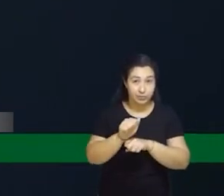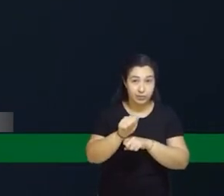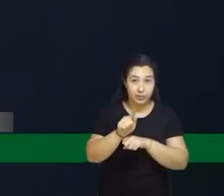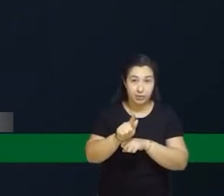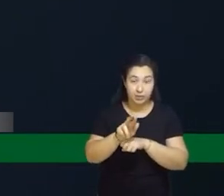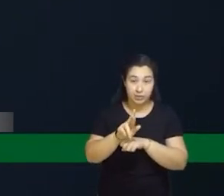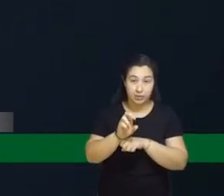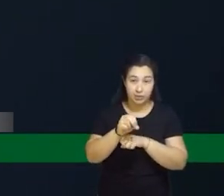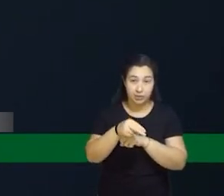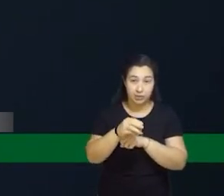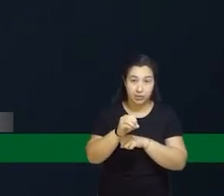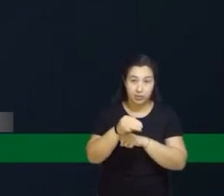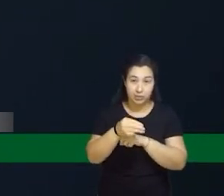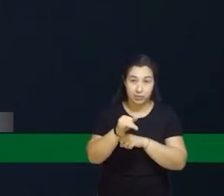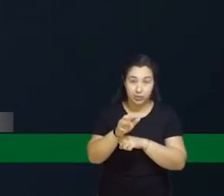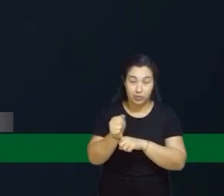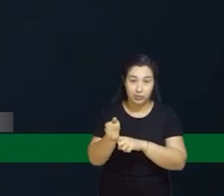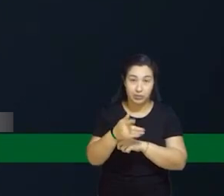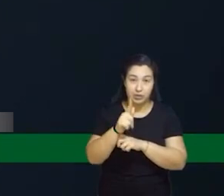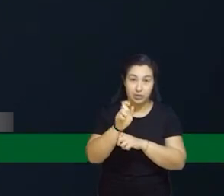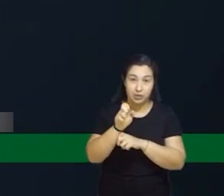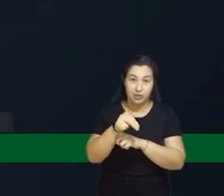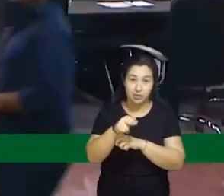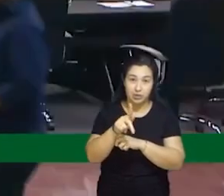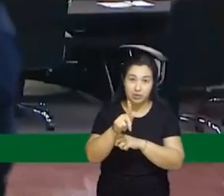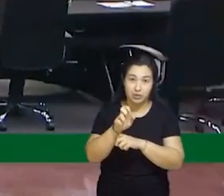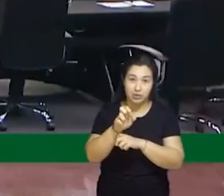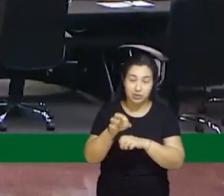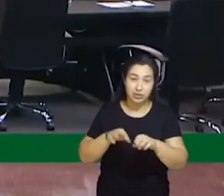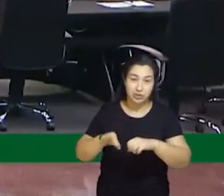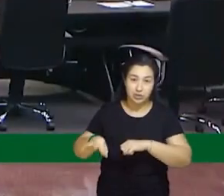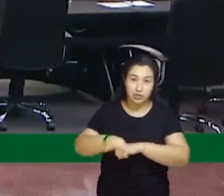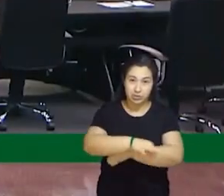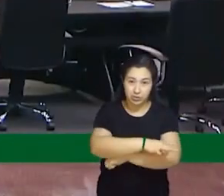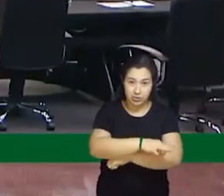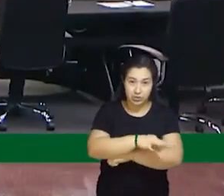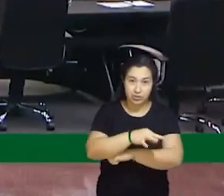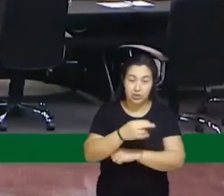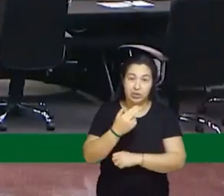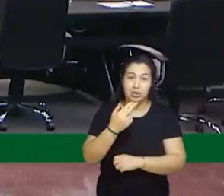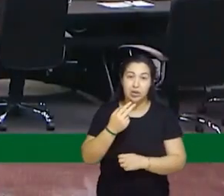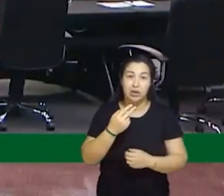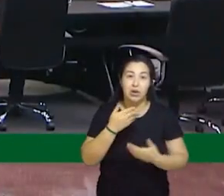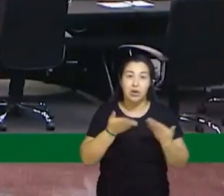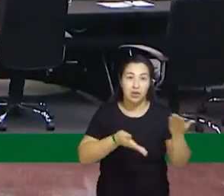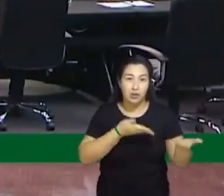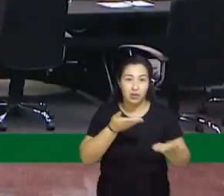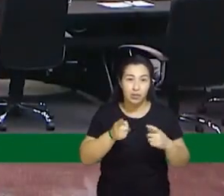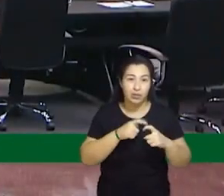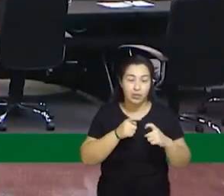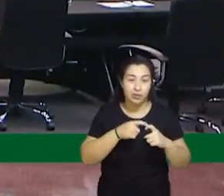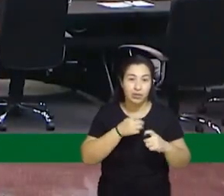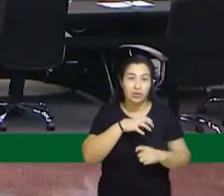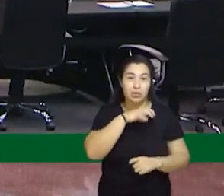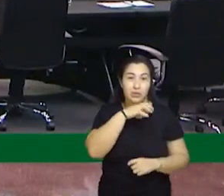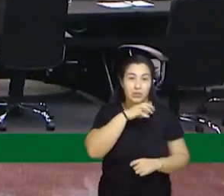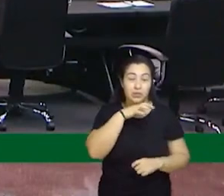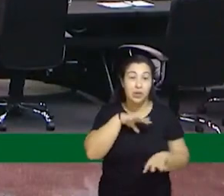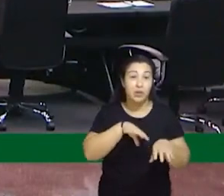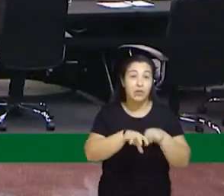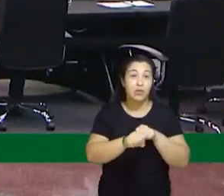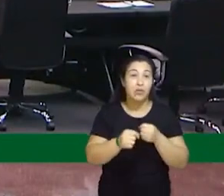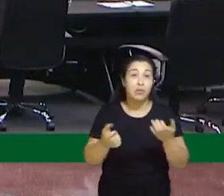engenharia ambiental e sanitária, engenharia florestal e medicina veterinária. Nós já formamos nesses agora 51